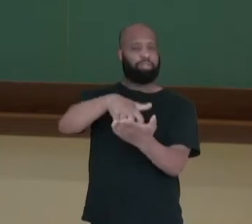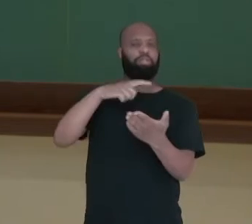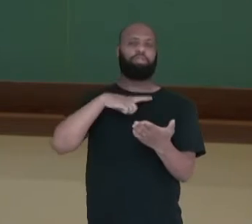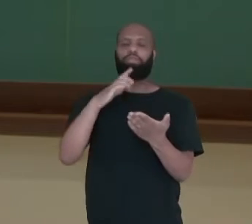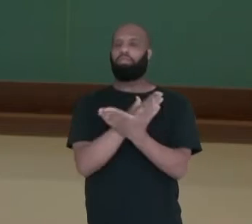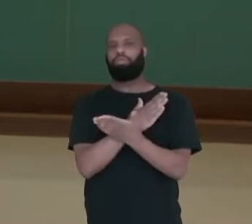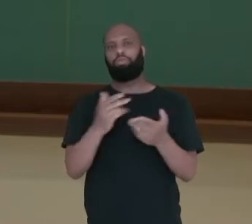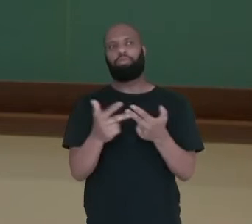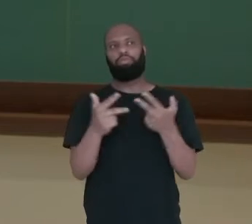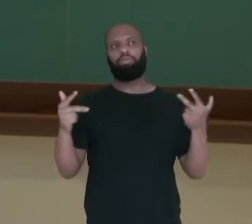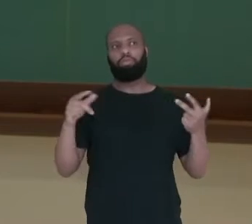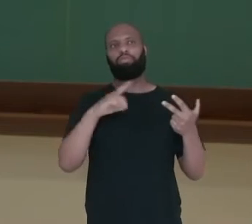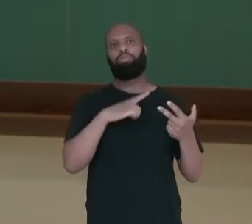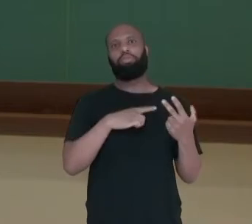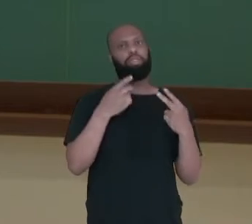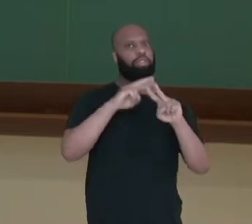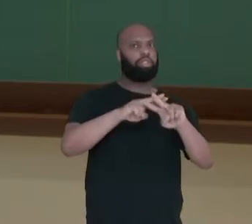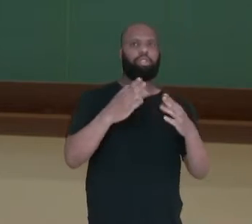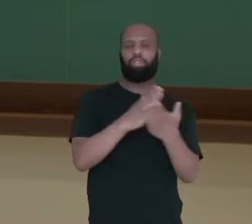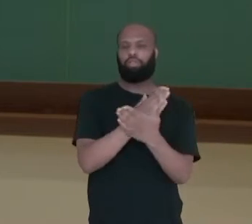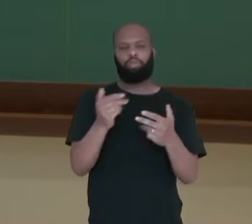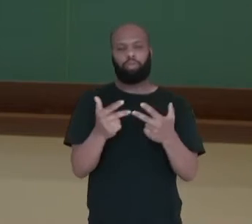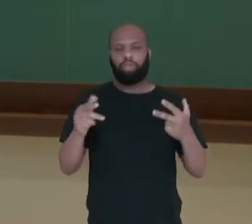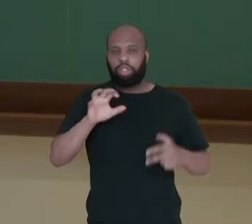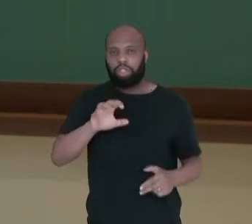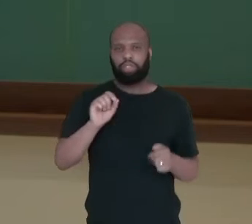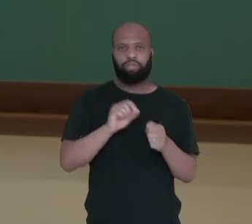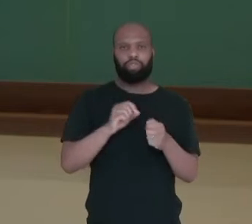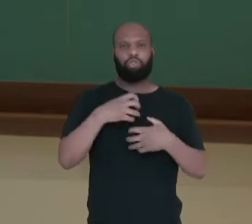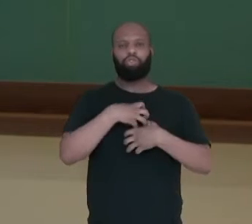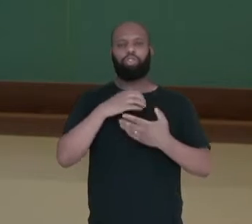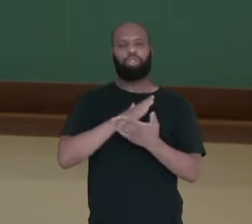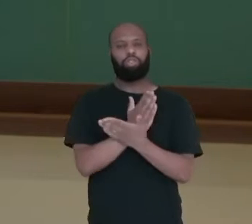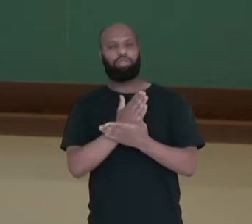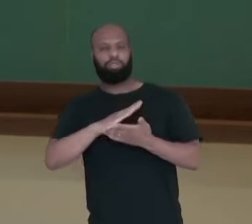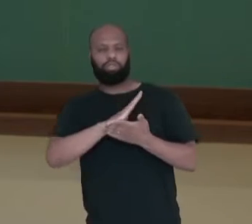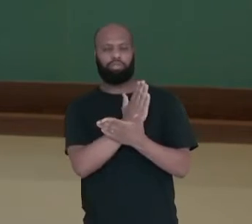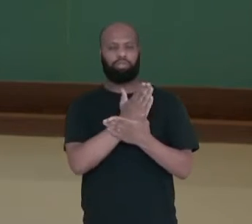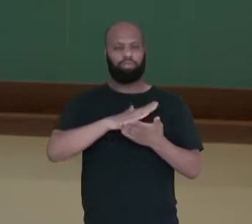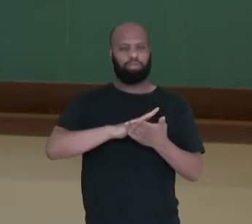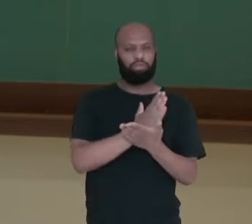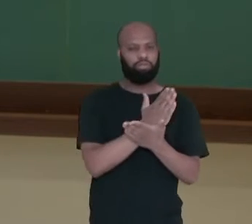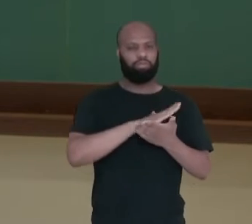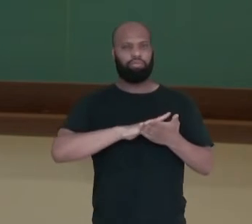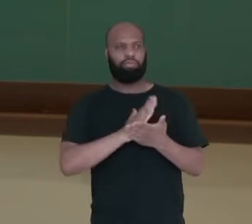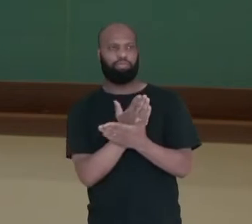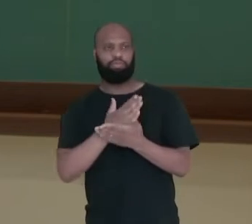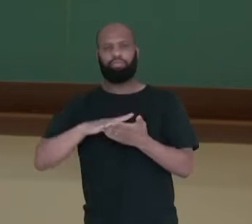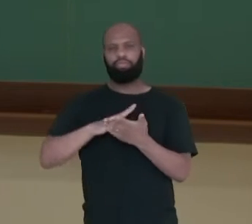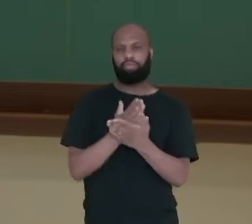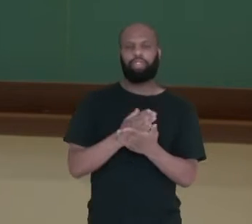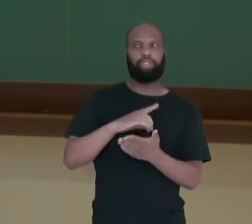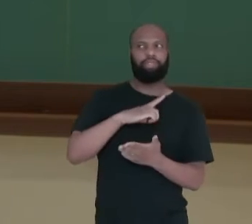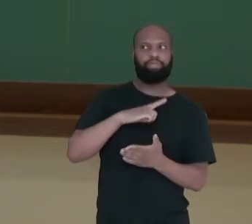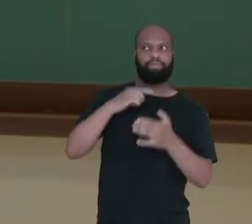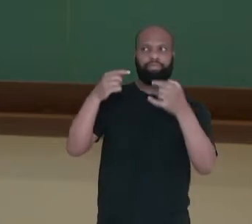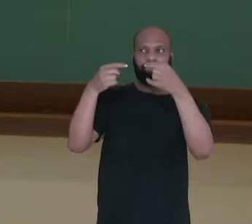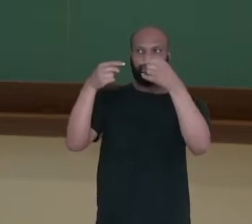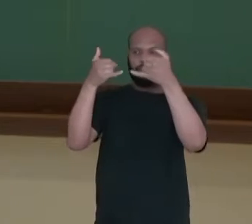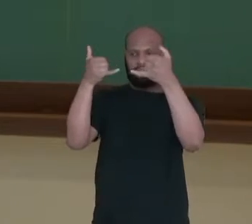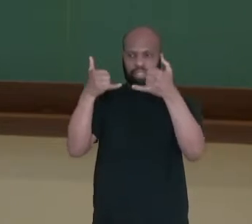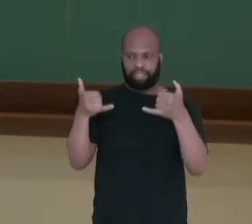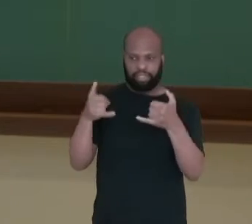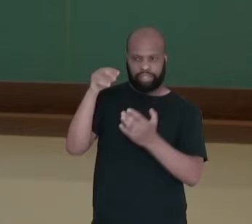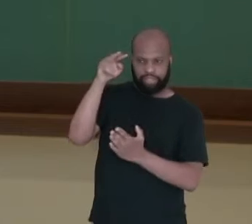sofrer, inclusive, certas represálias, então ele faz isso de uma forma mais, assim, nas entrelinhas, né? Essa seria